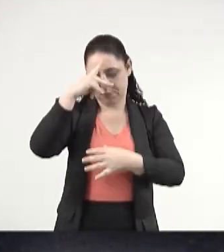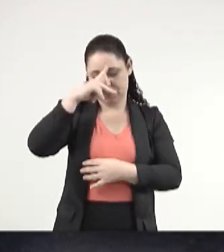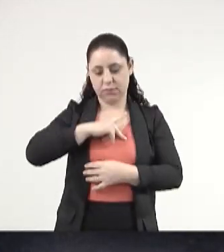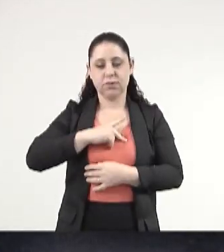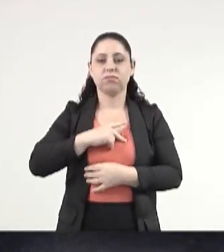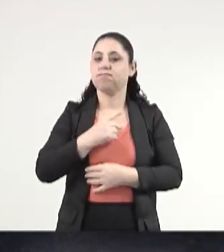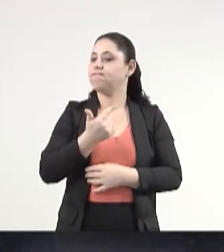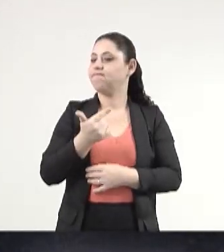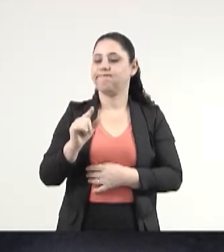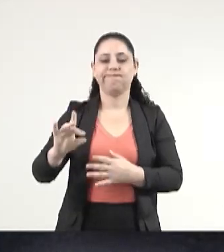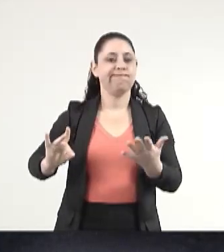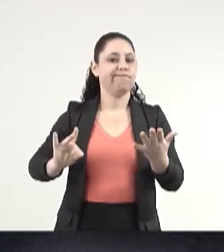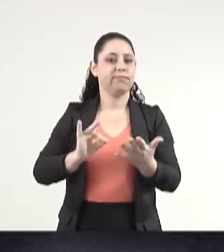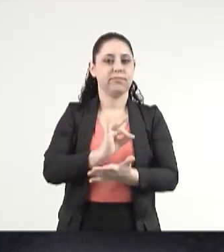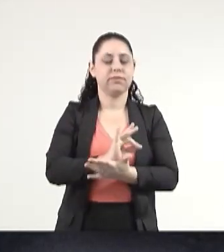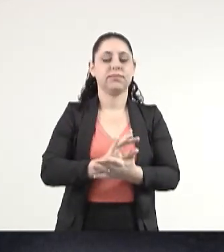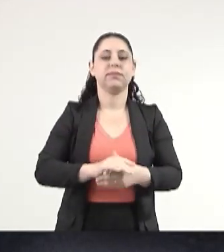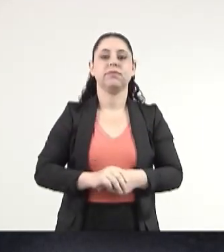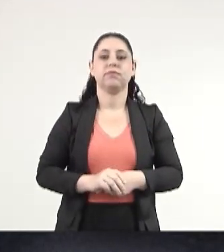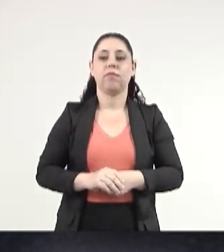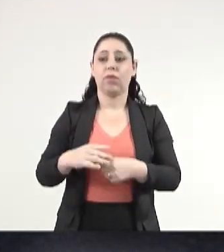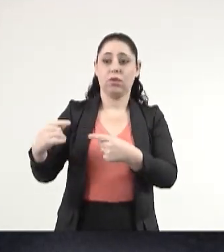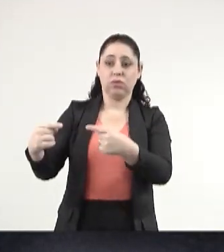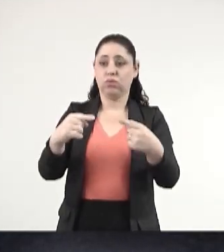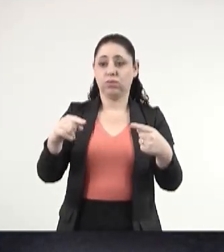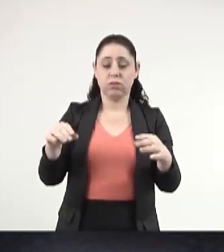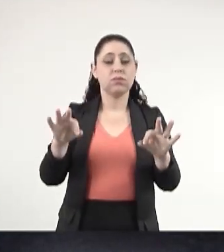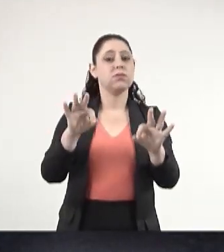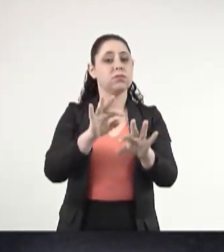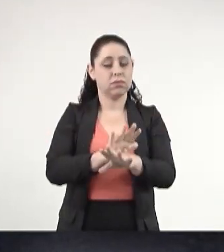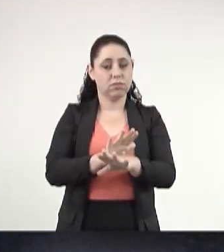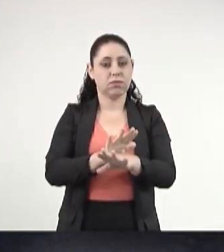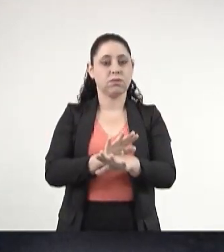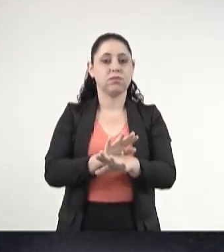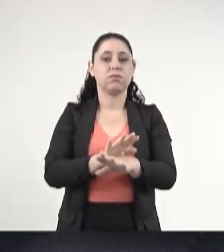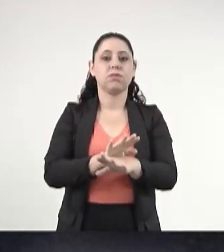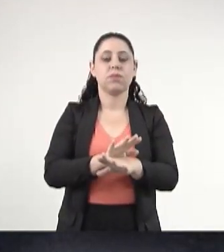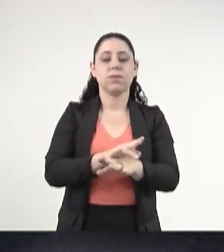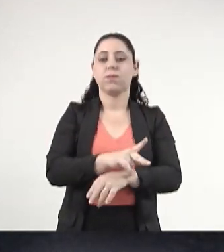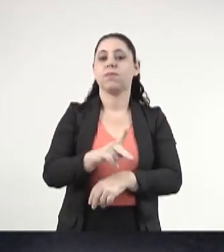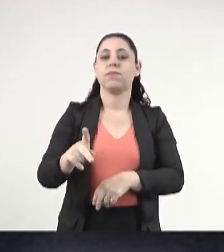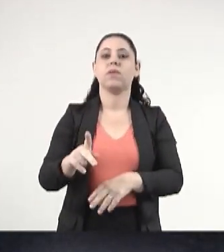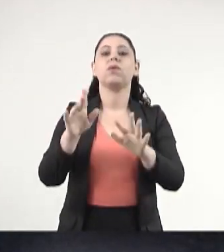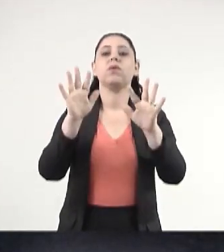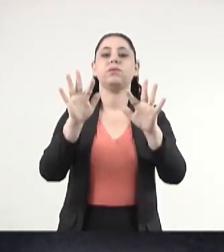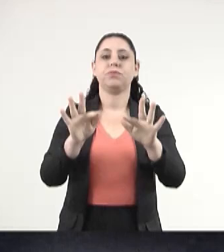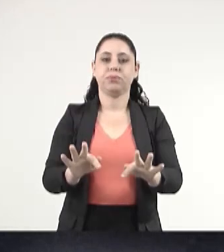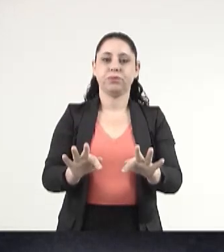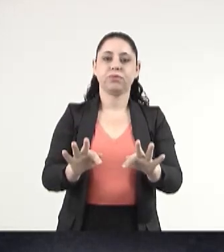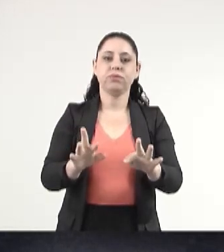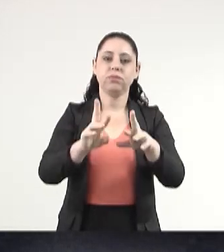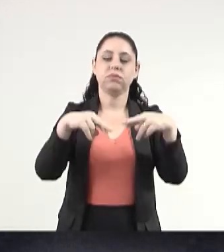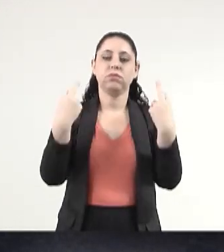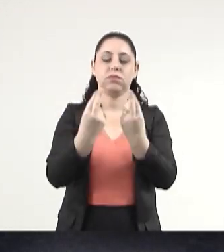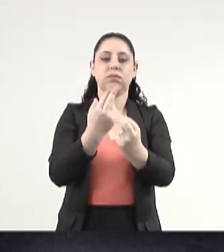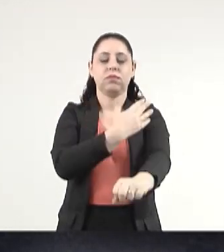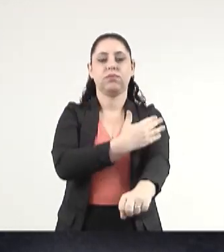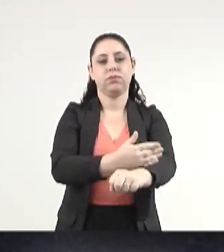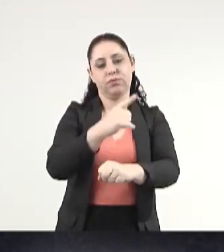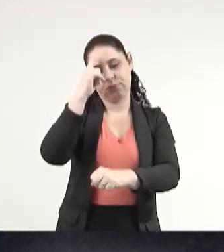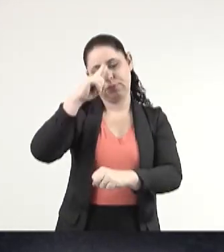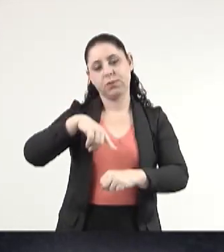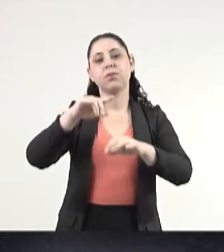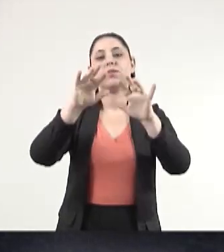Explicação pessoal. Não houve oradores inscritos. Nada mais. Havendo a tratar, o senhor presidente encerrou a presente